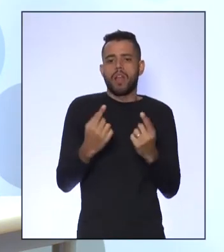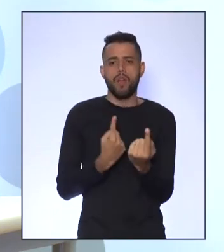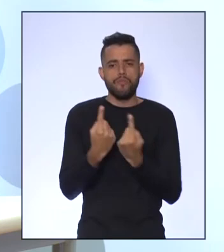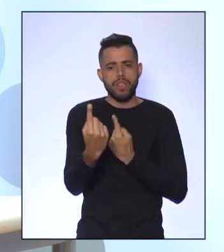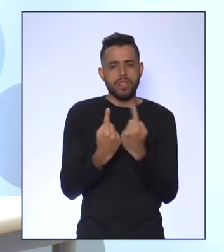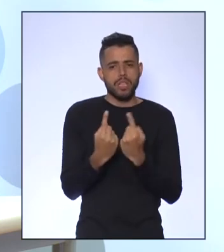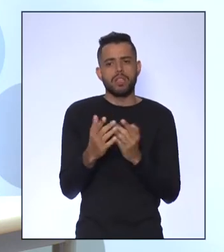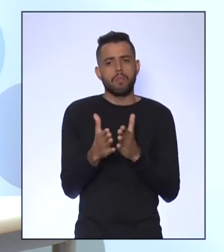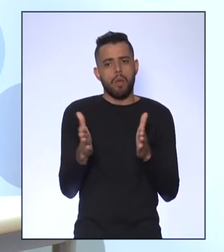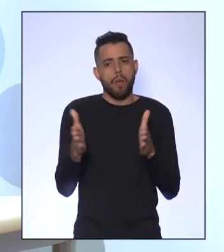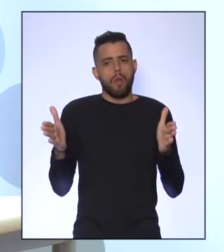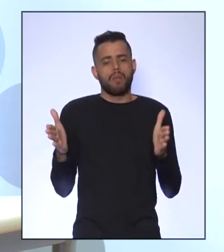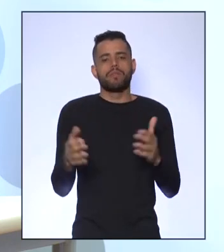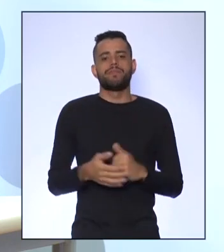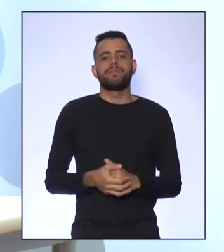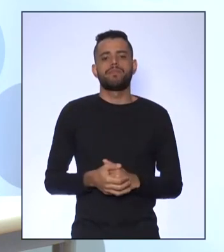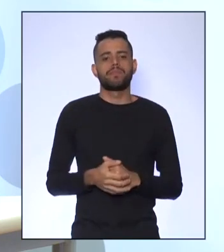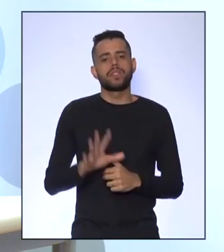isso